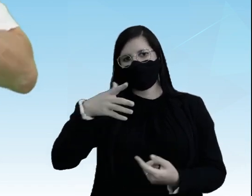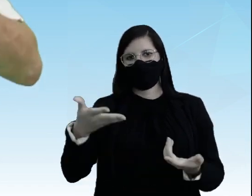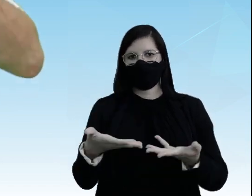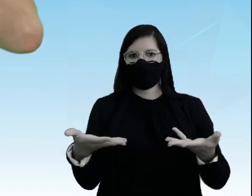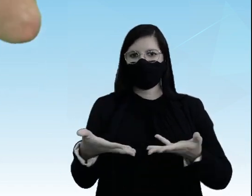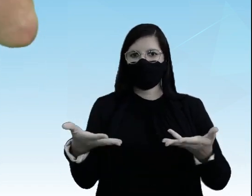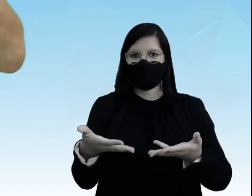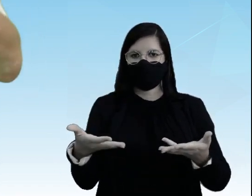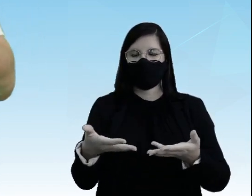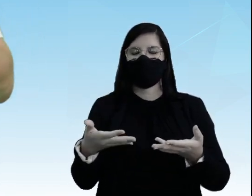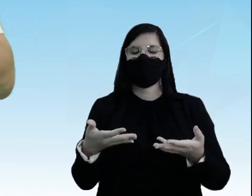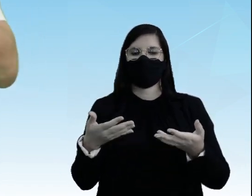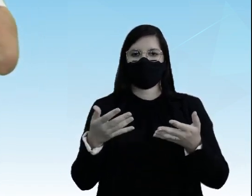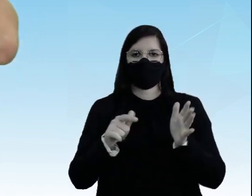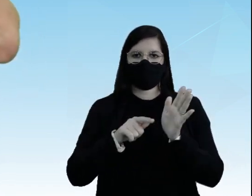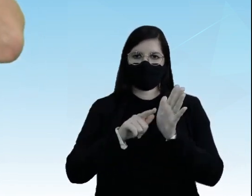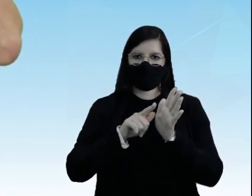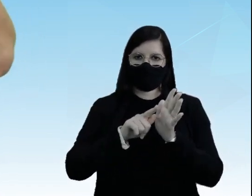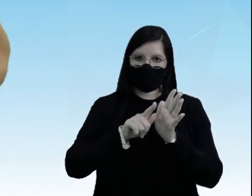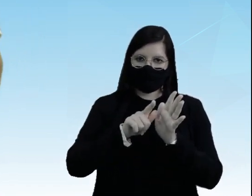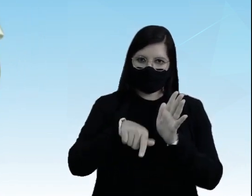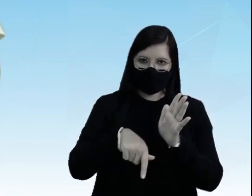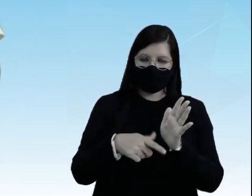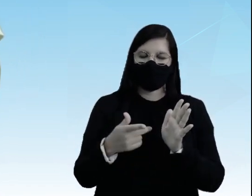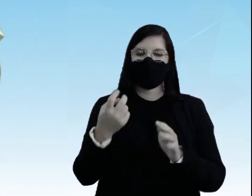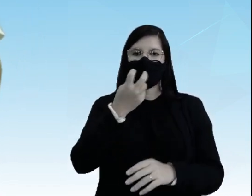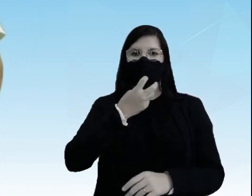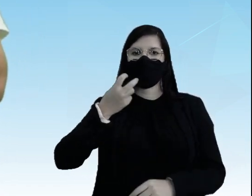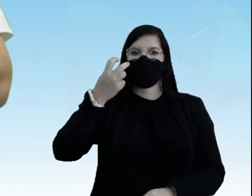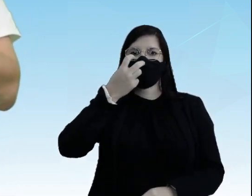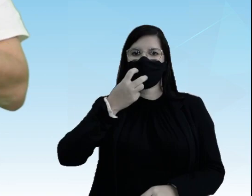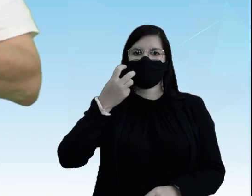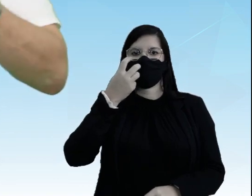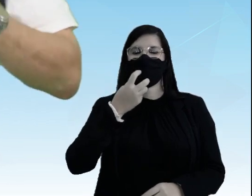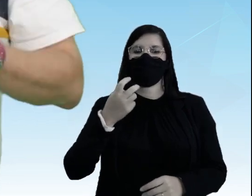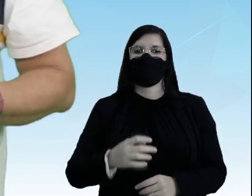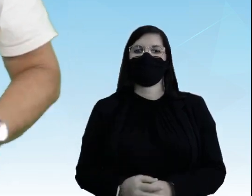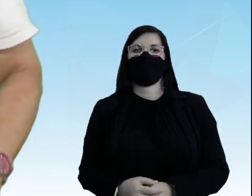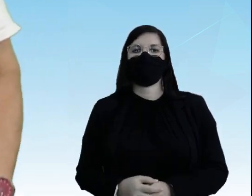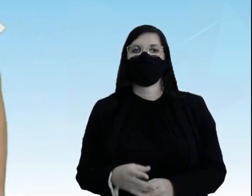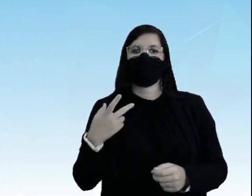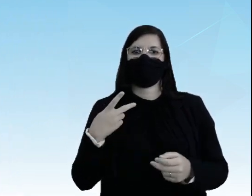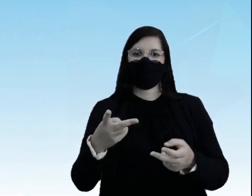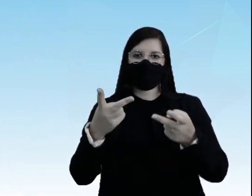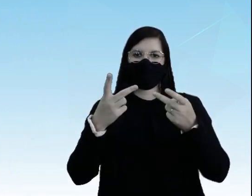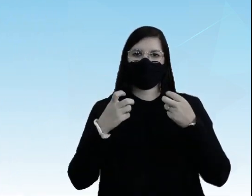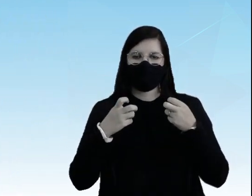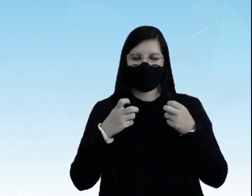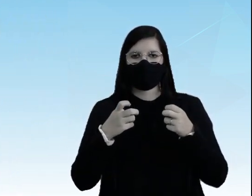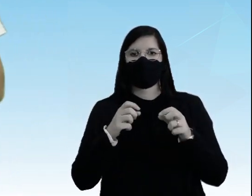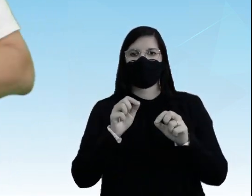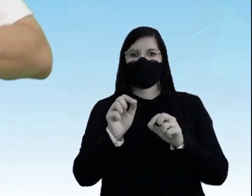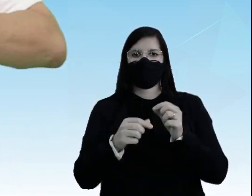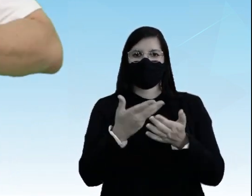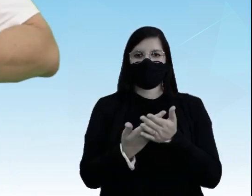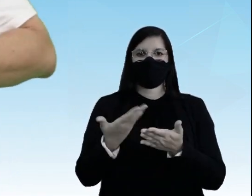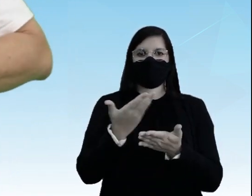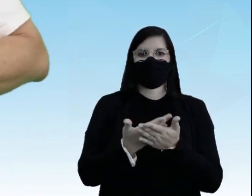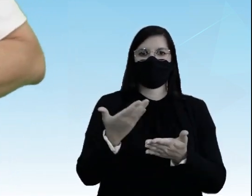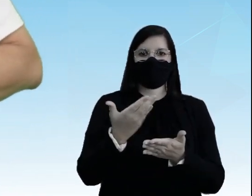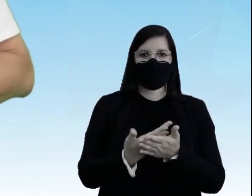vamos trabalhar os gêneros textuais orais, certo? Porque já perceberam que a gente estuda mais